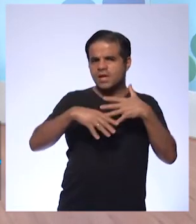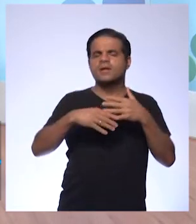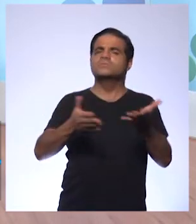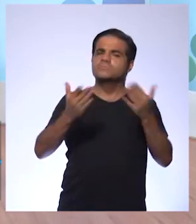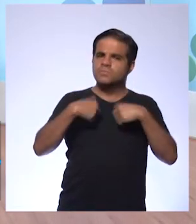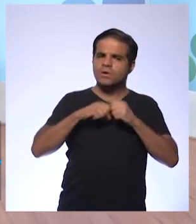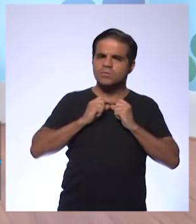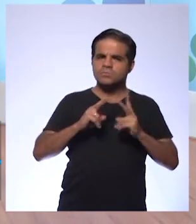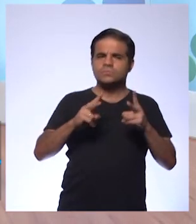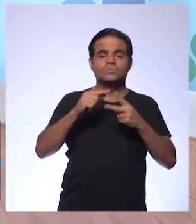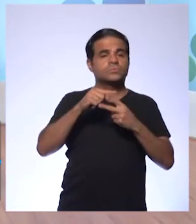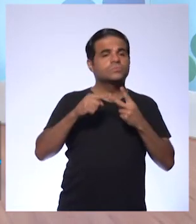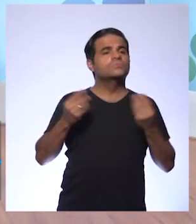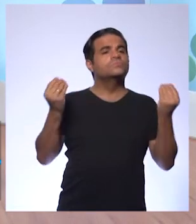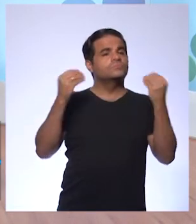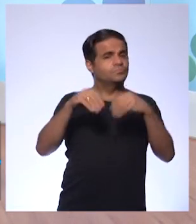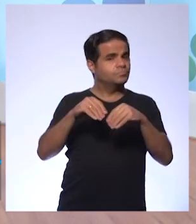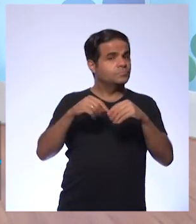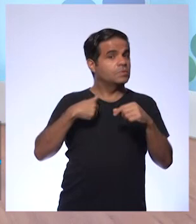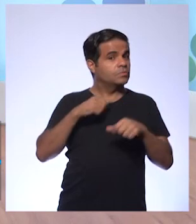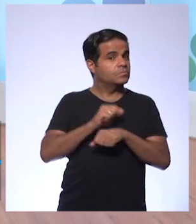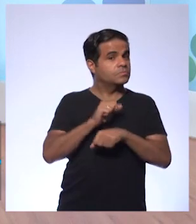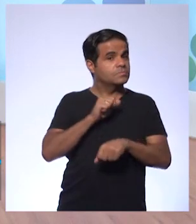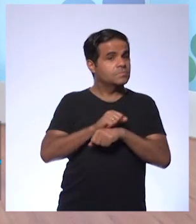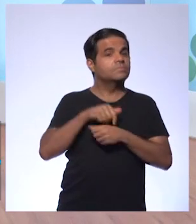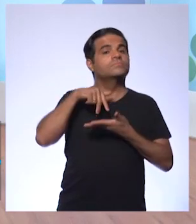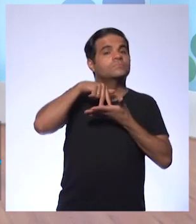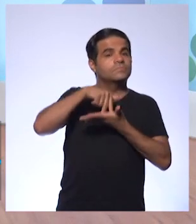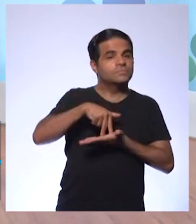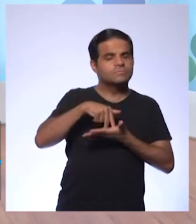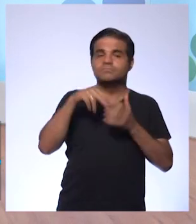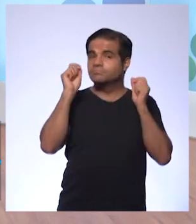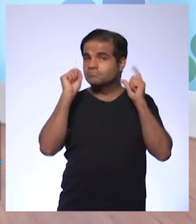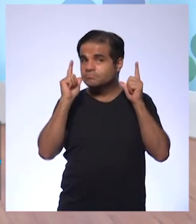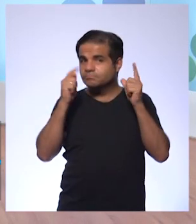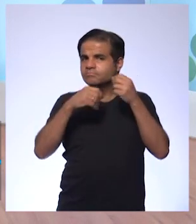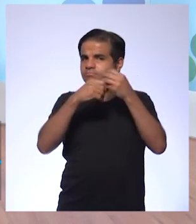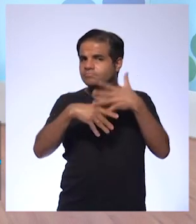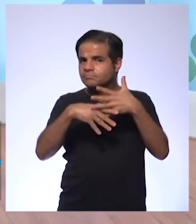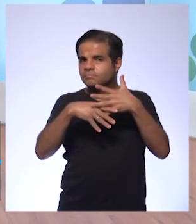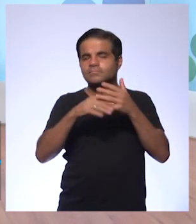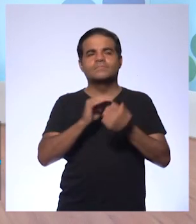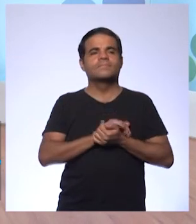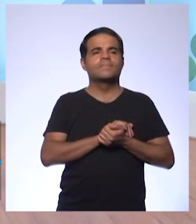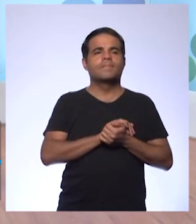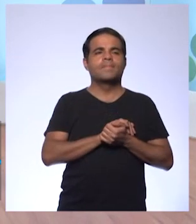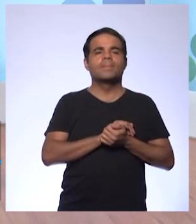Bora lá, pelo menos 2. Eu estou aqui, ó, em pé, mas estou ligadinha no chat. Abriu.